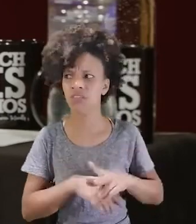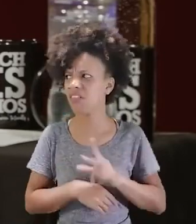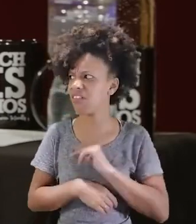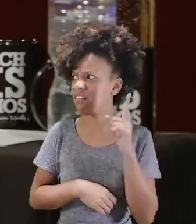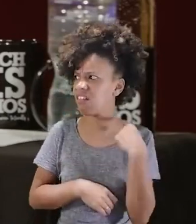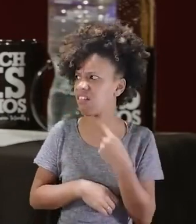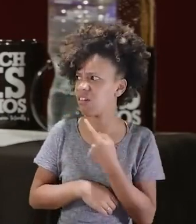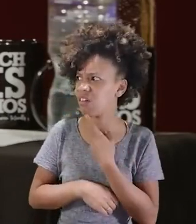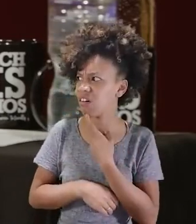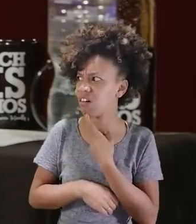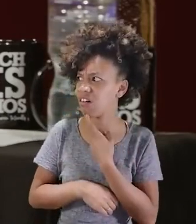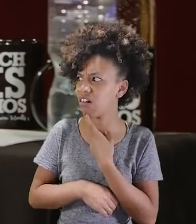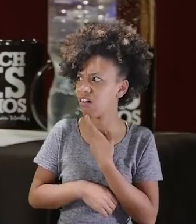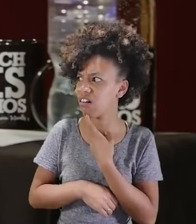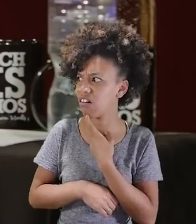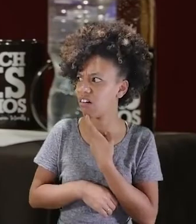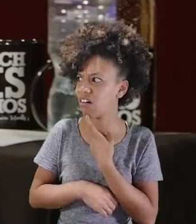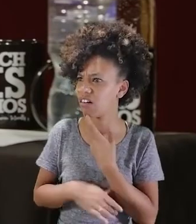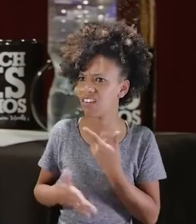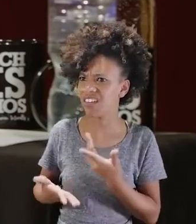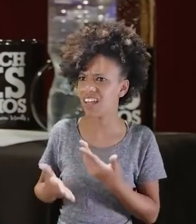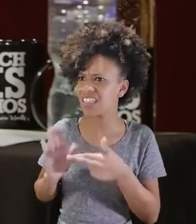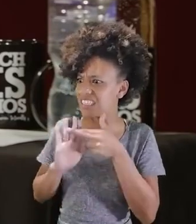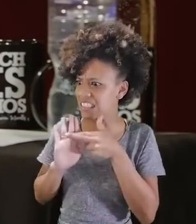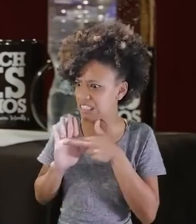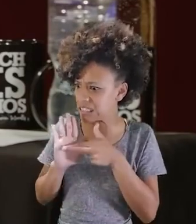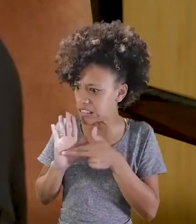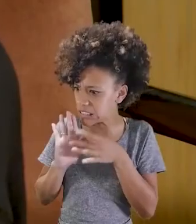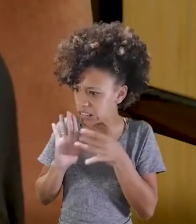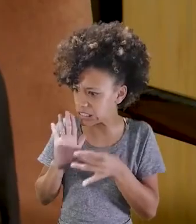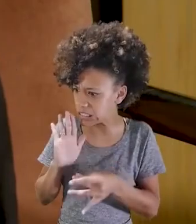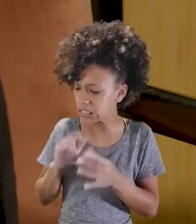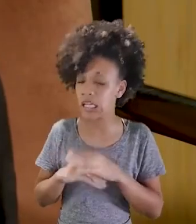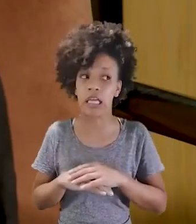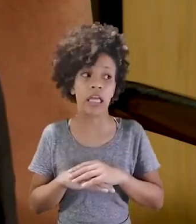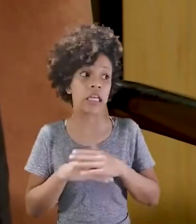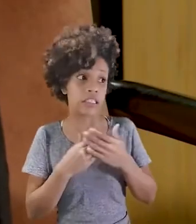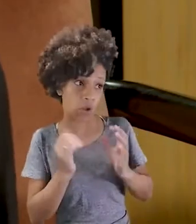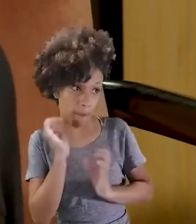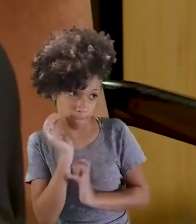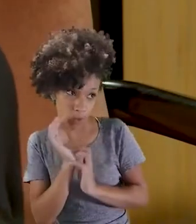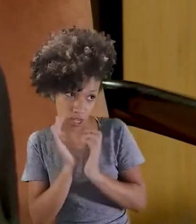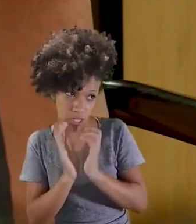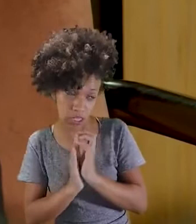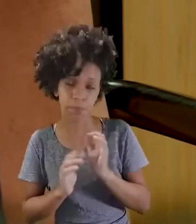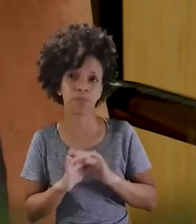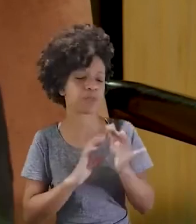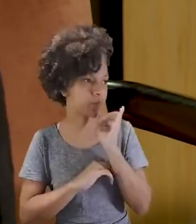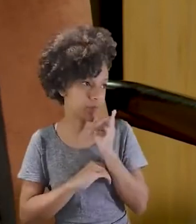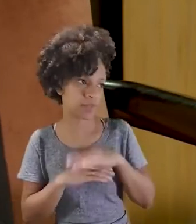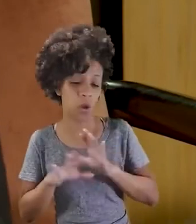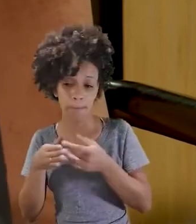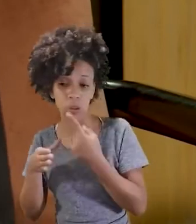provar aqui doido cara é muito e é muito disciplinar né e ele só uma burocracia por exemplo Comando